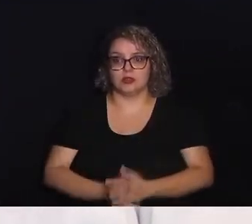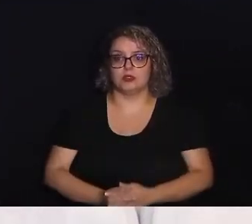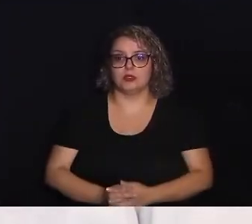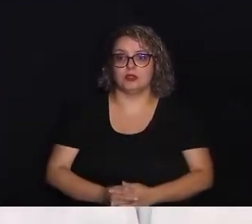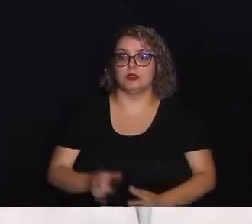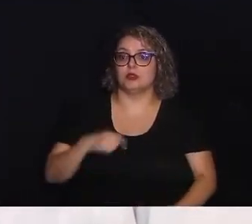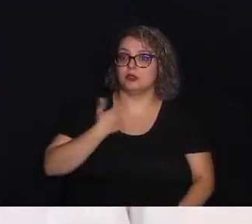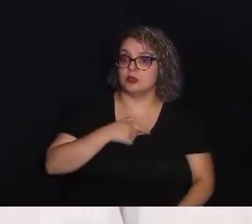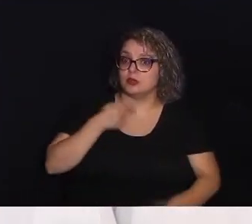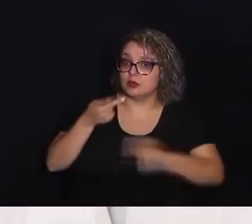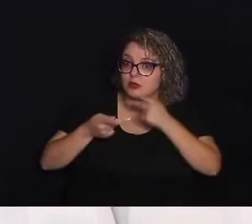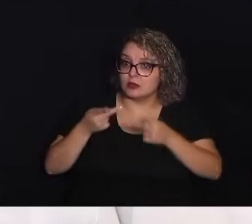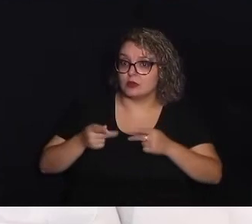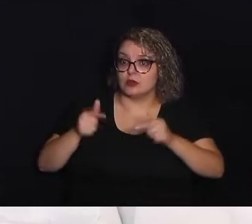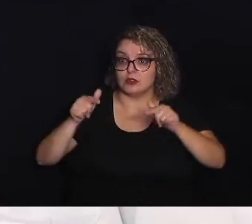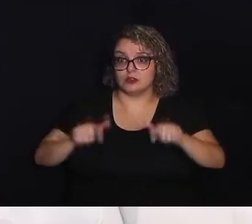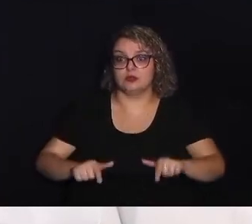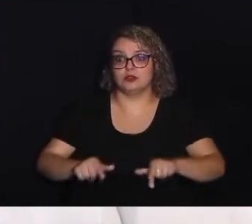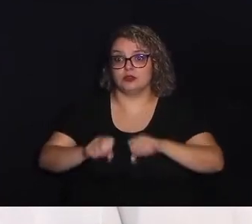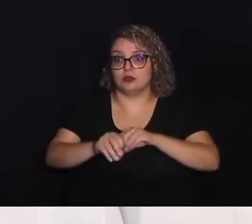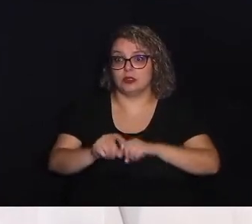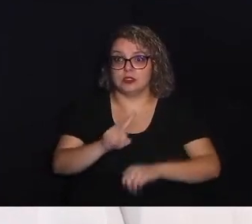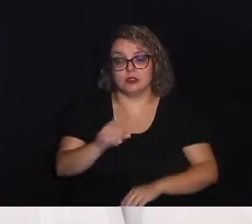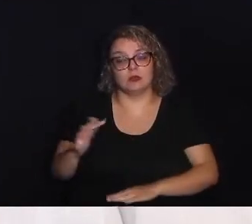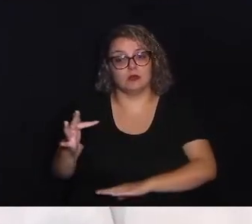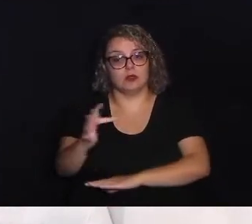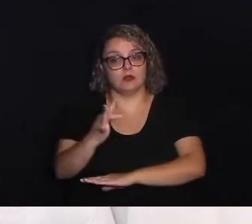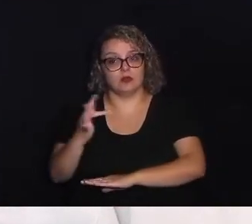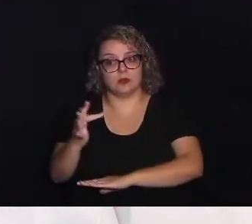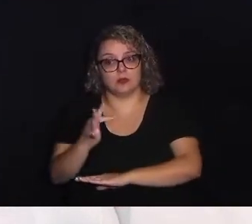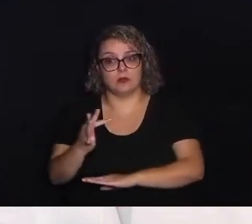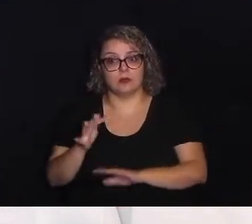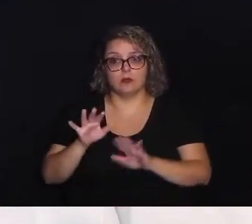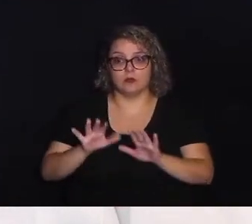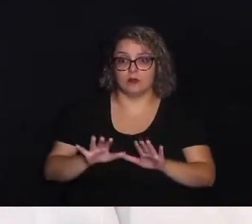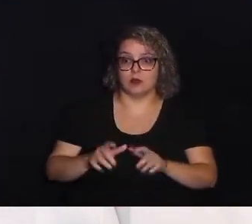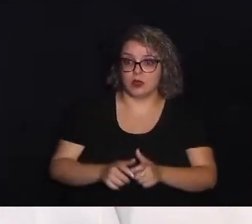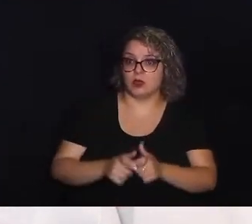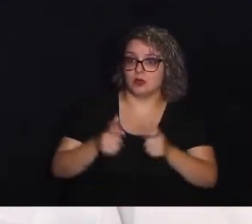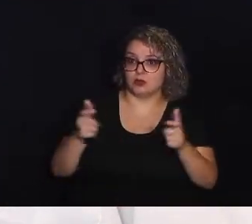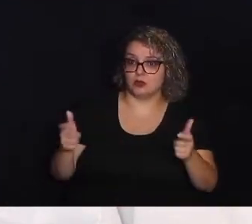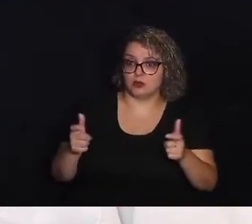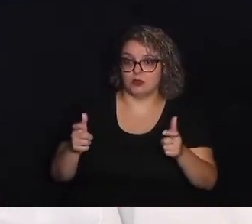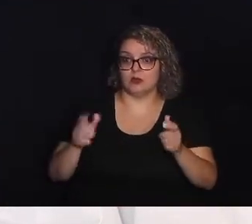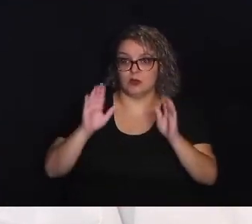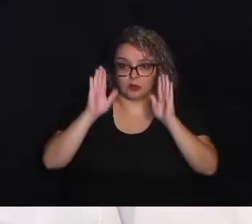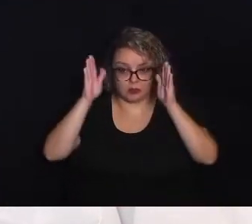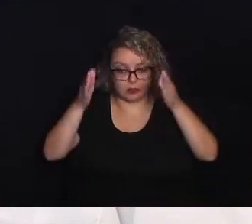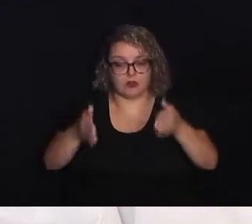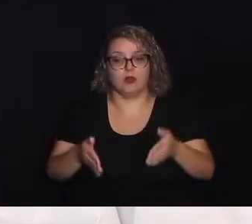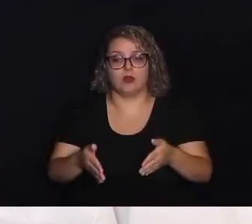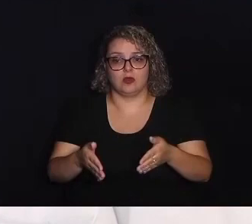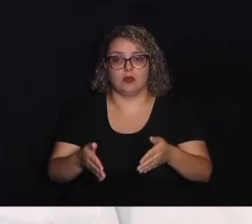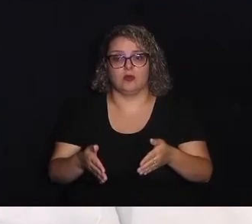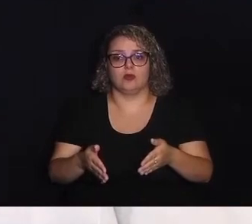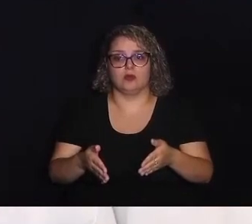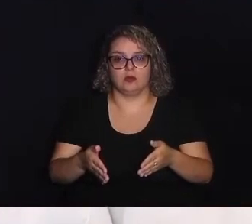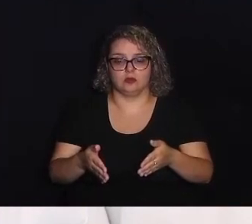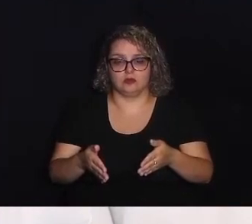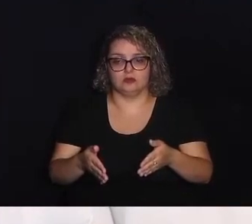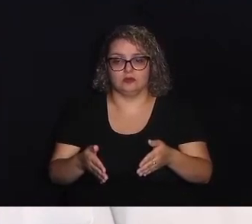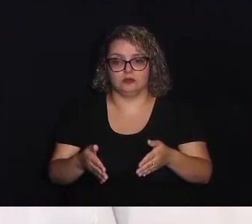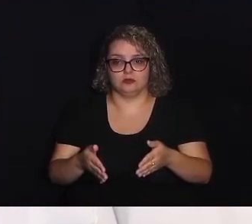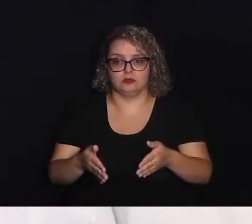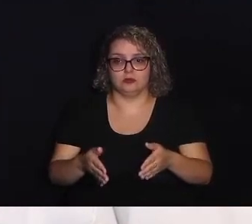na periferia etc a gente tá falando de espaço de educação não formal mas eu acho que o grande